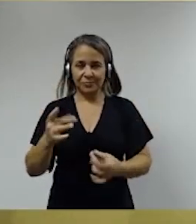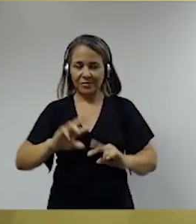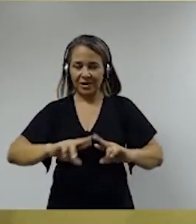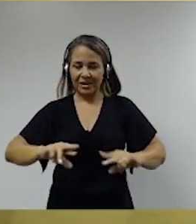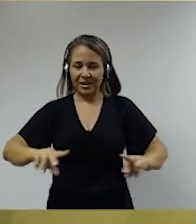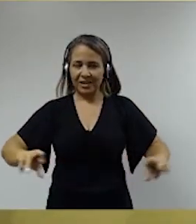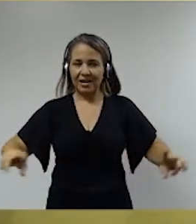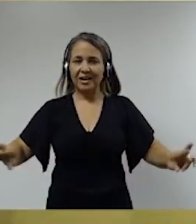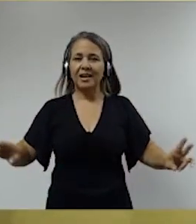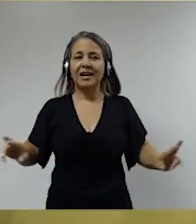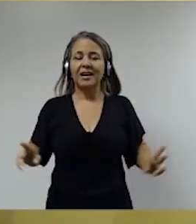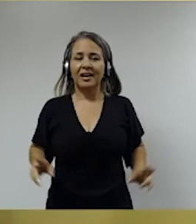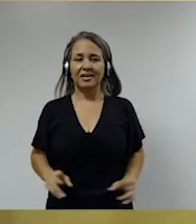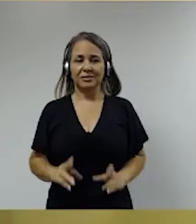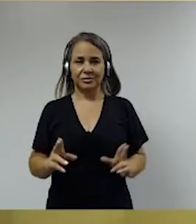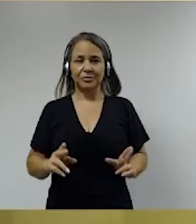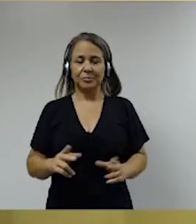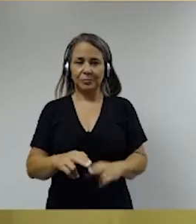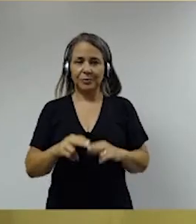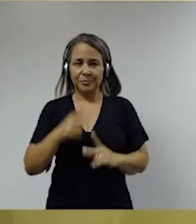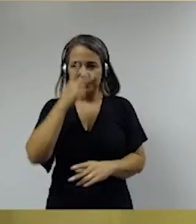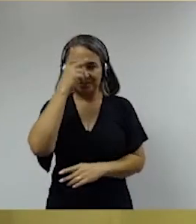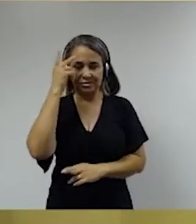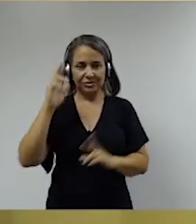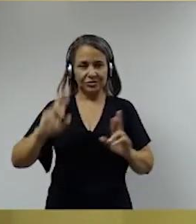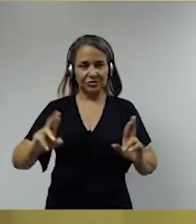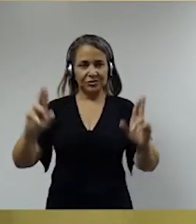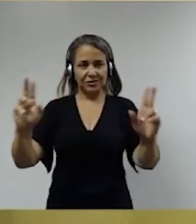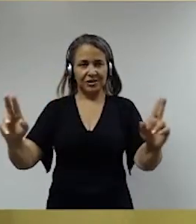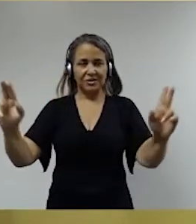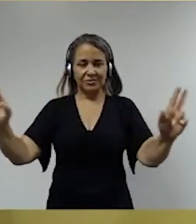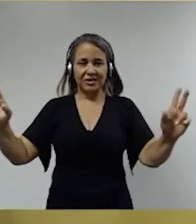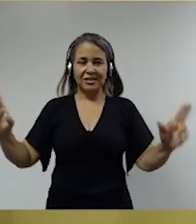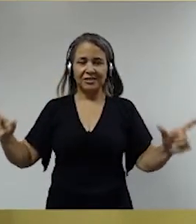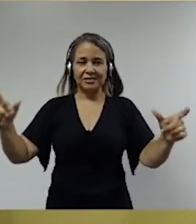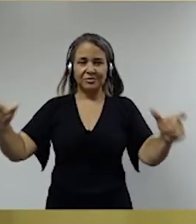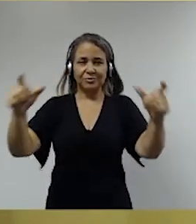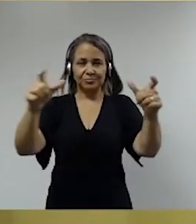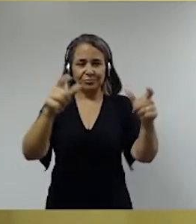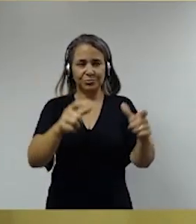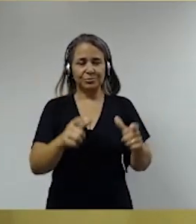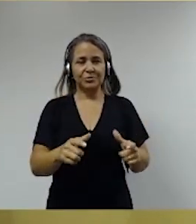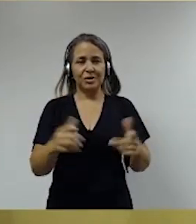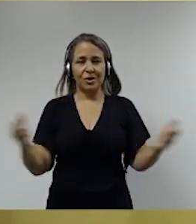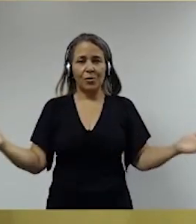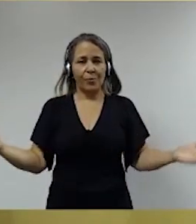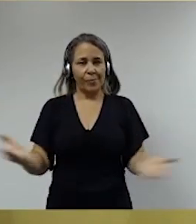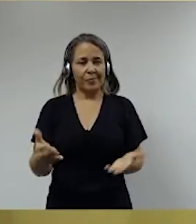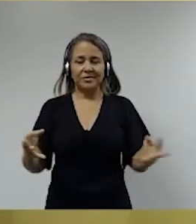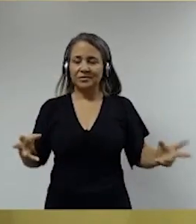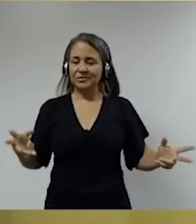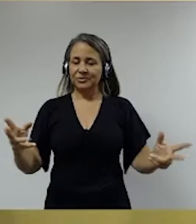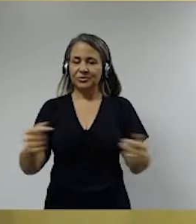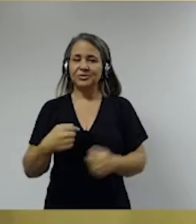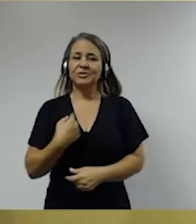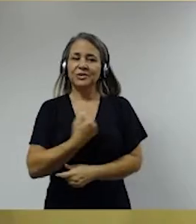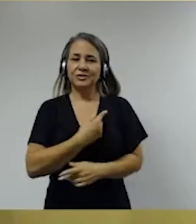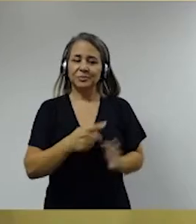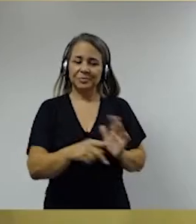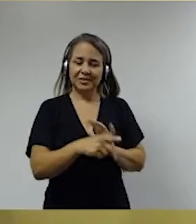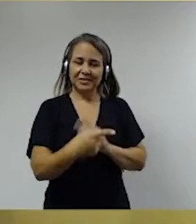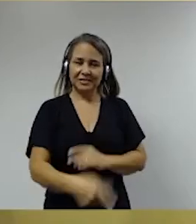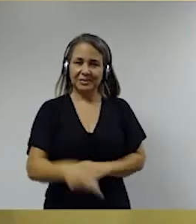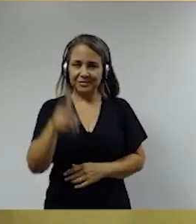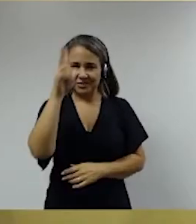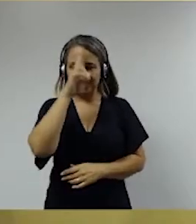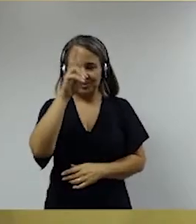variados, diversos, plurais, por pessoas de mais diversos backgrounds. Então, assim, acho que hoje todos nós aqui fazemos parte da